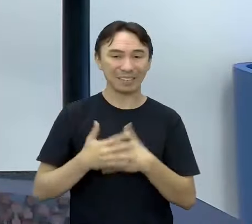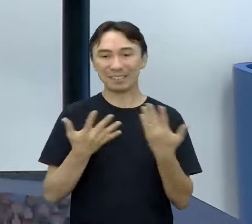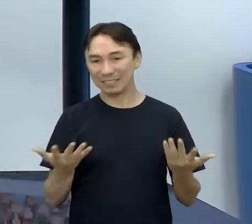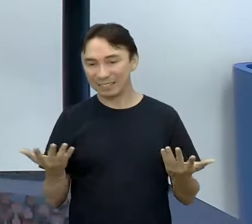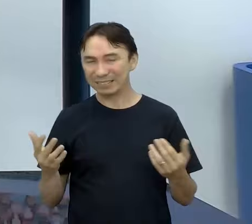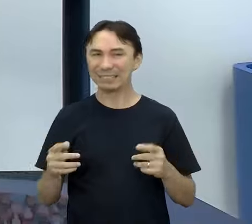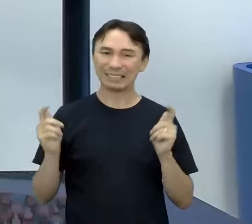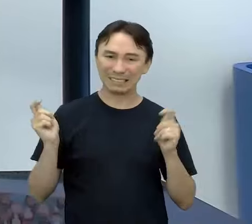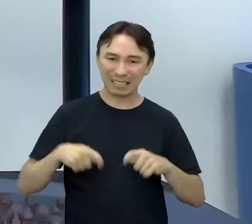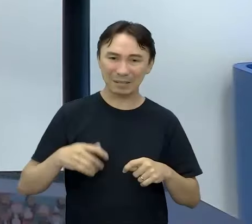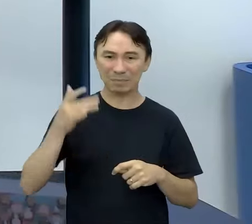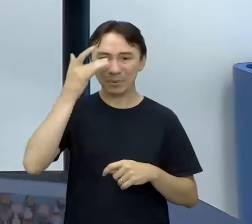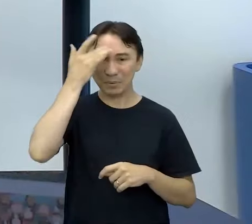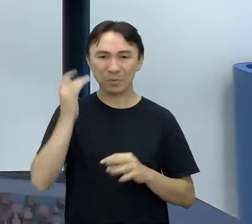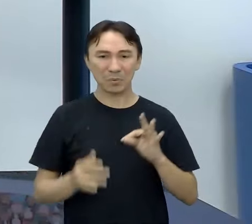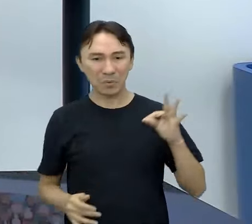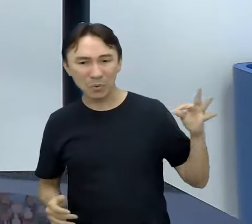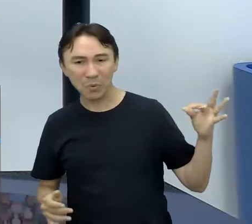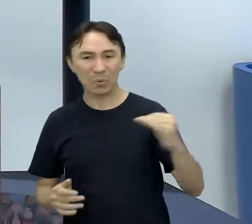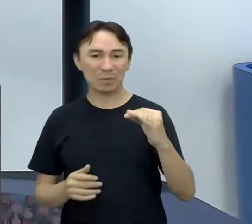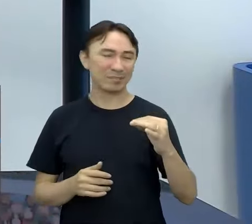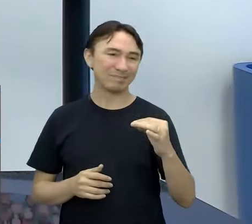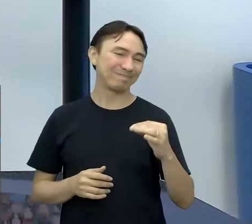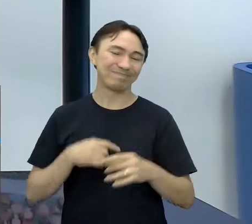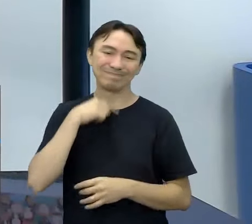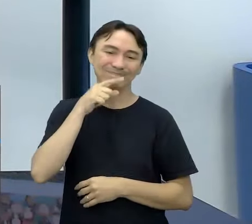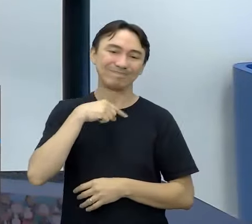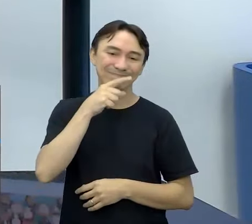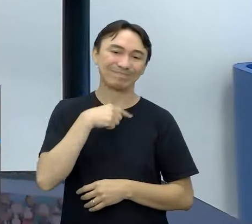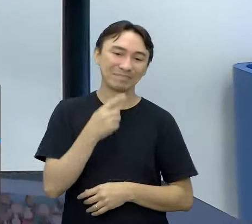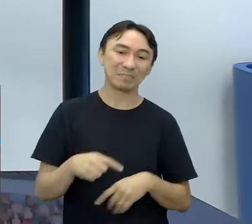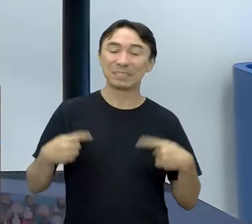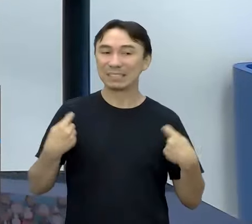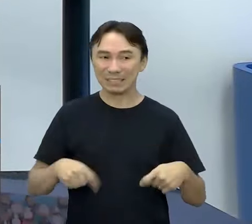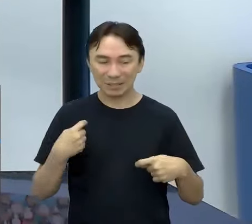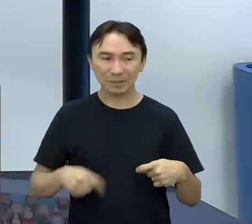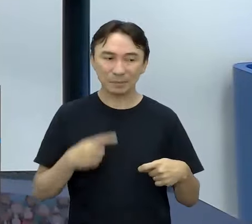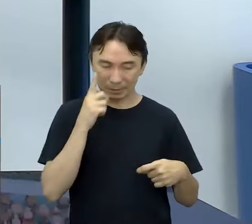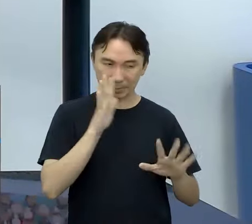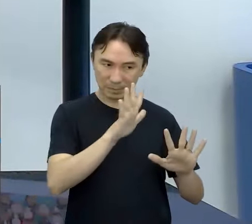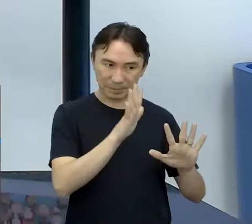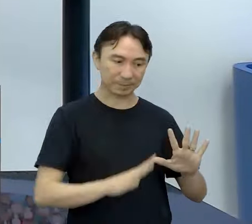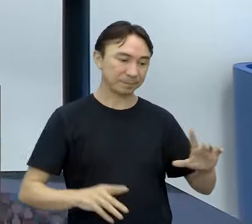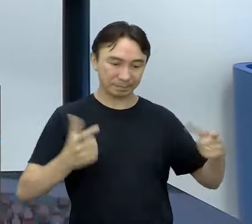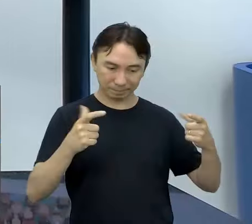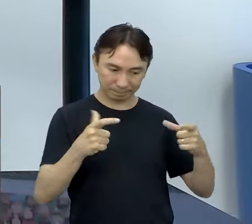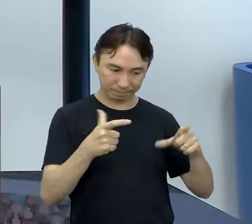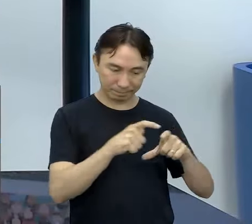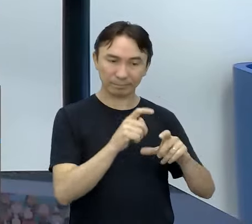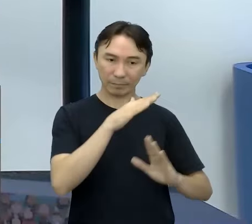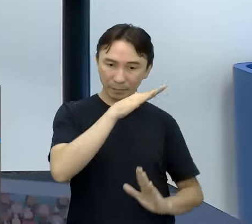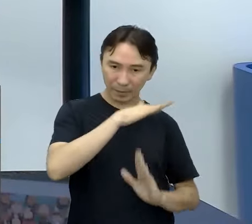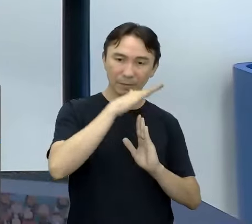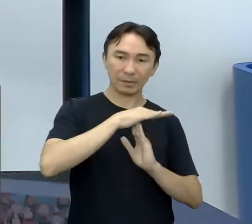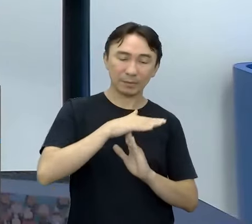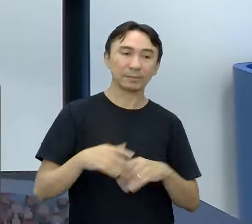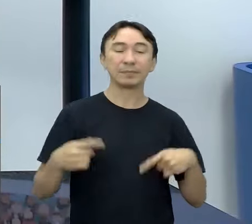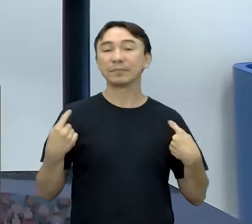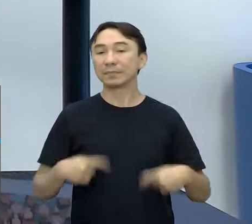com todo mundo? Não. Eu vou ter que limitar? Vou. Tá, professora, você já percebe que vou ter que limitar, então não vai ser